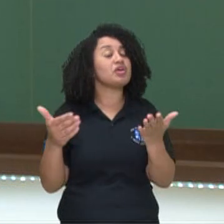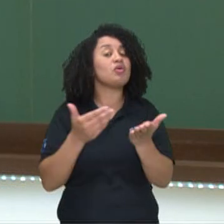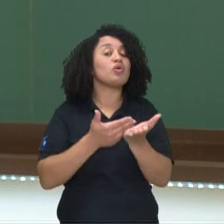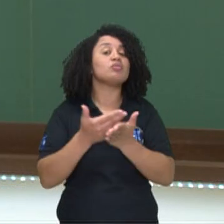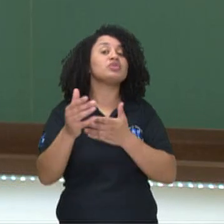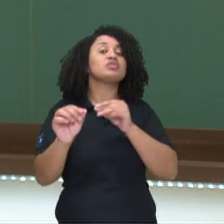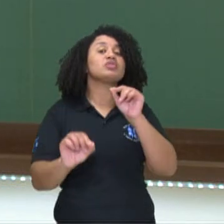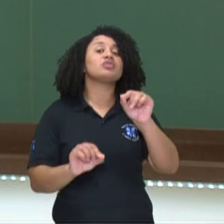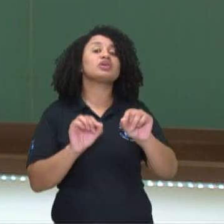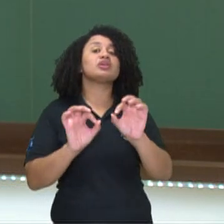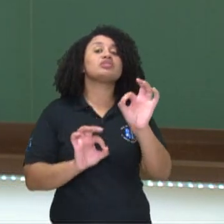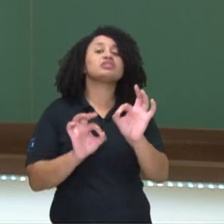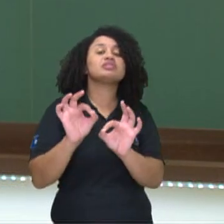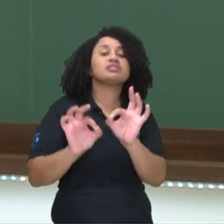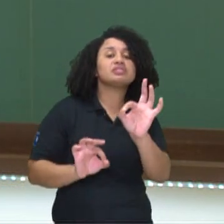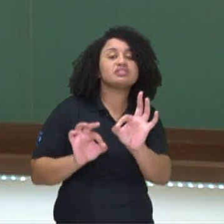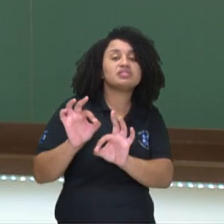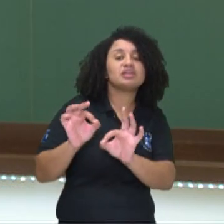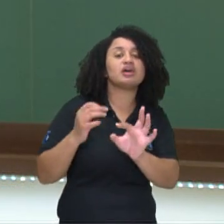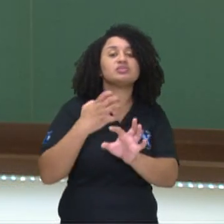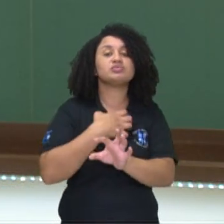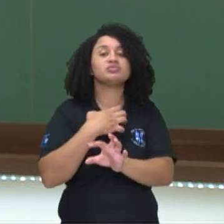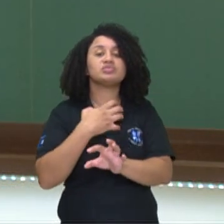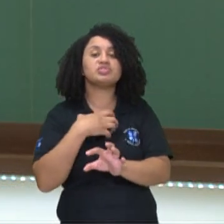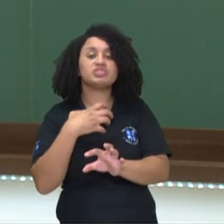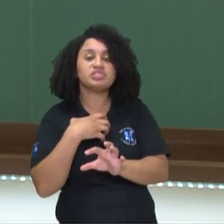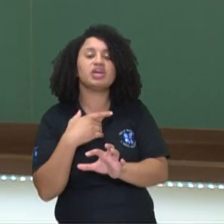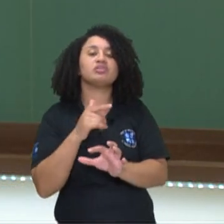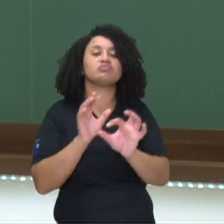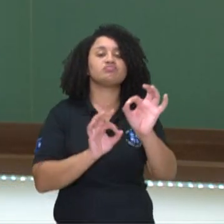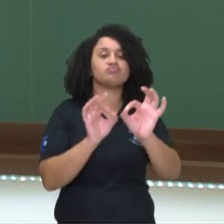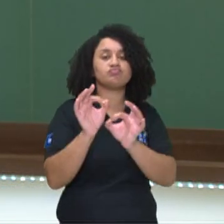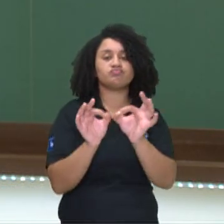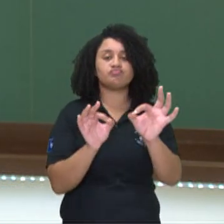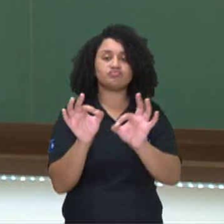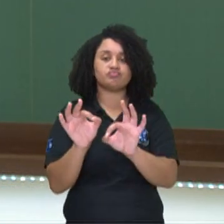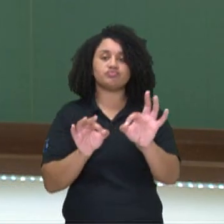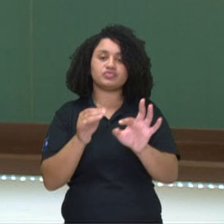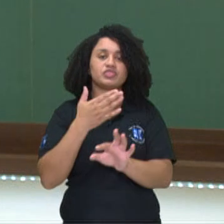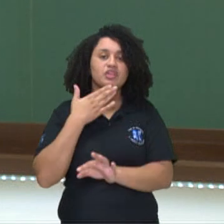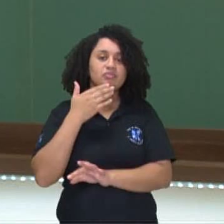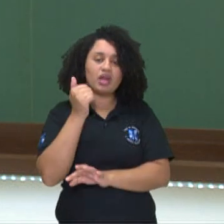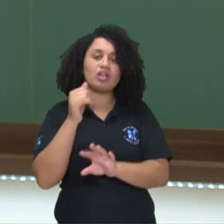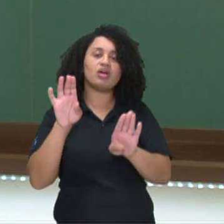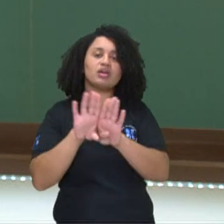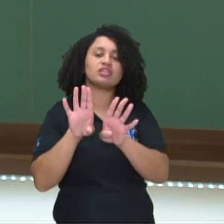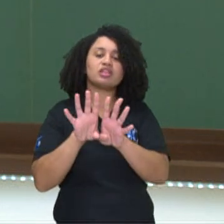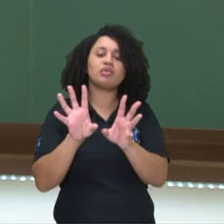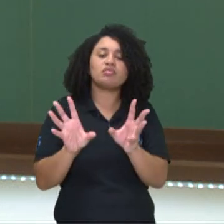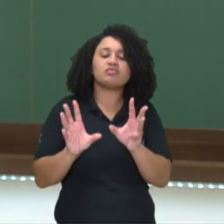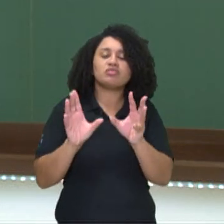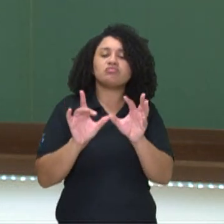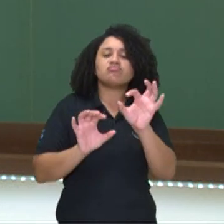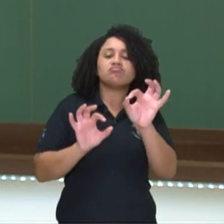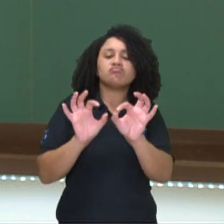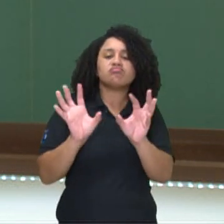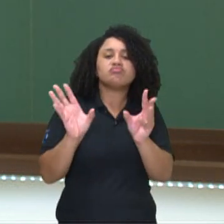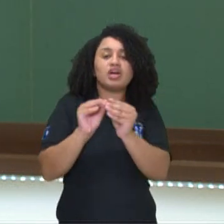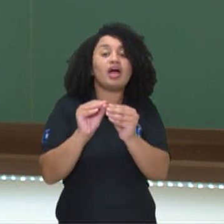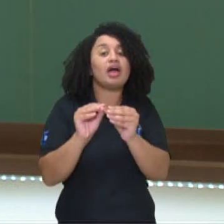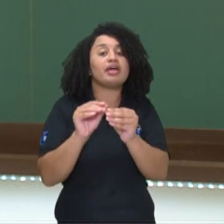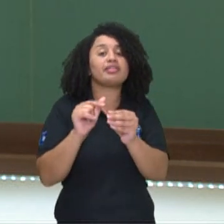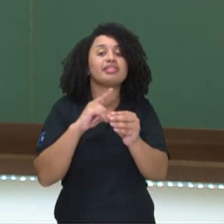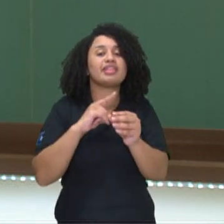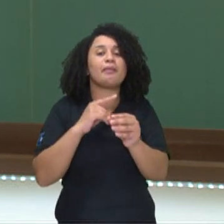pensar em otimizar formas de organizar e sistematizar o menor